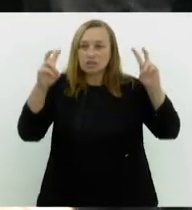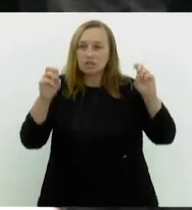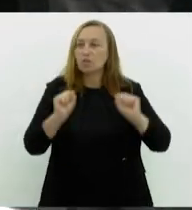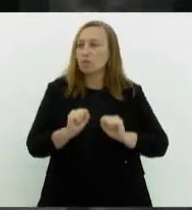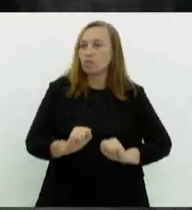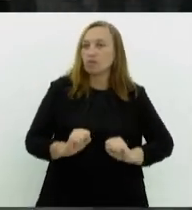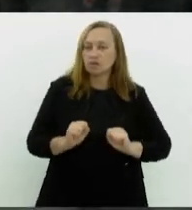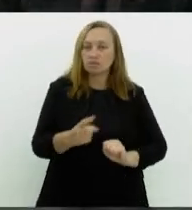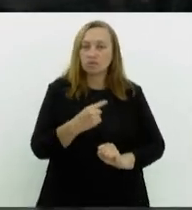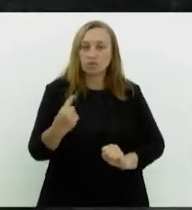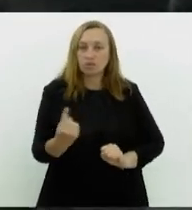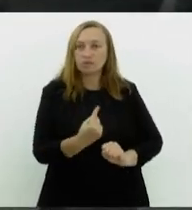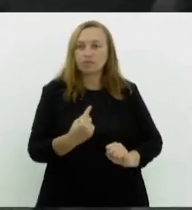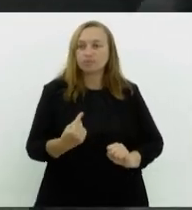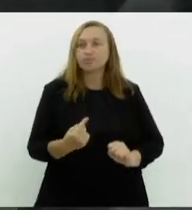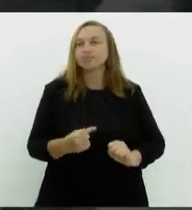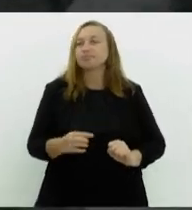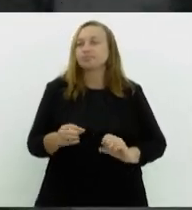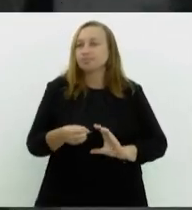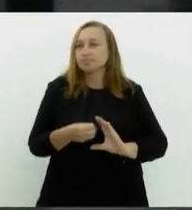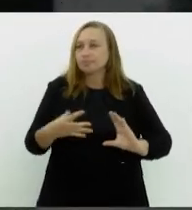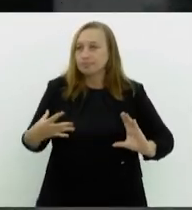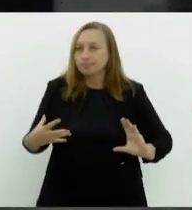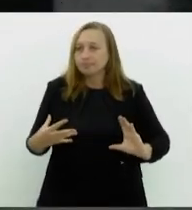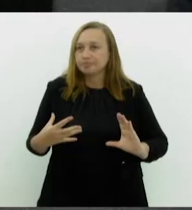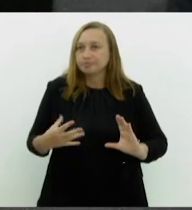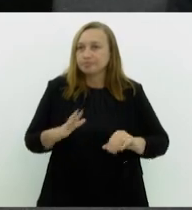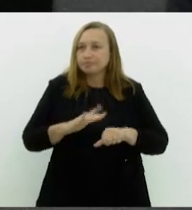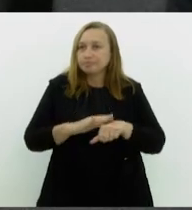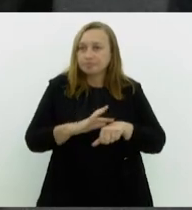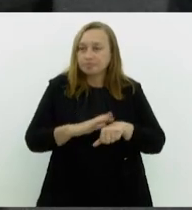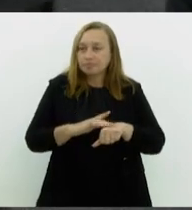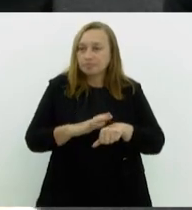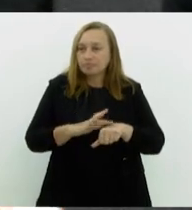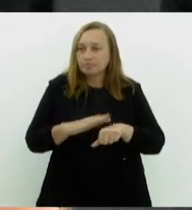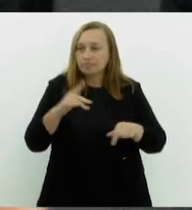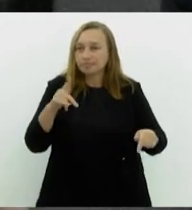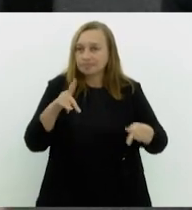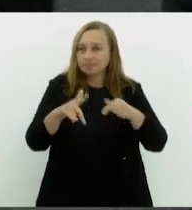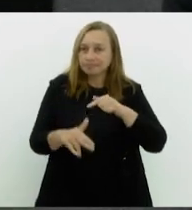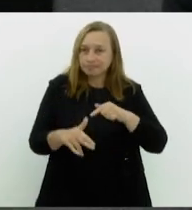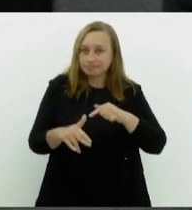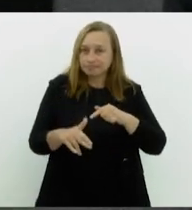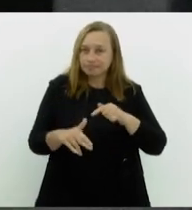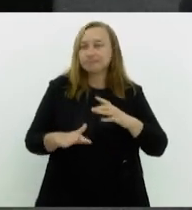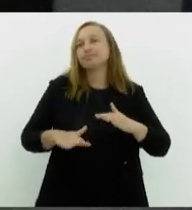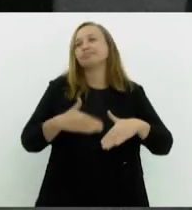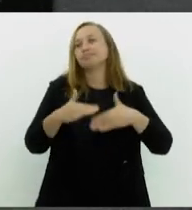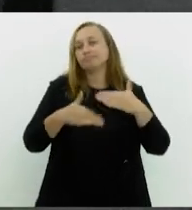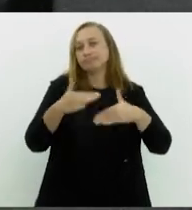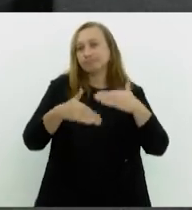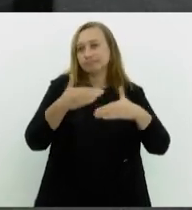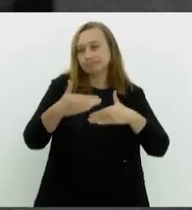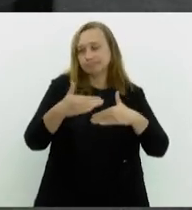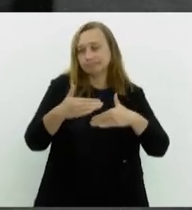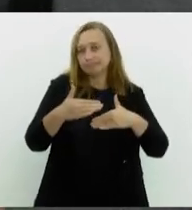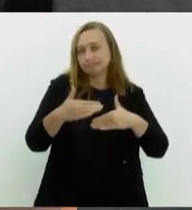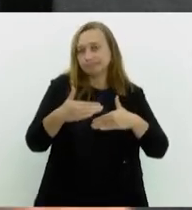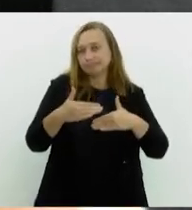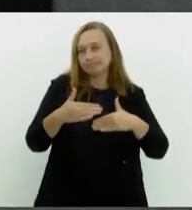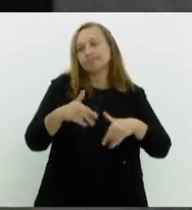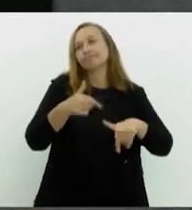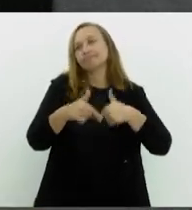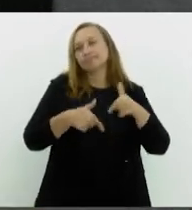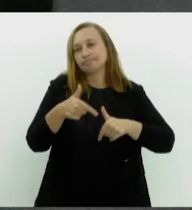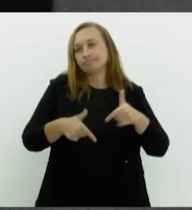possa caracterizar como uma doença que venha impedir o desenvolvimento do